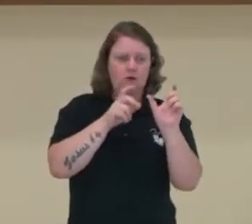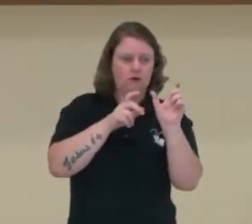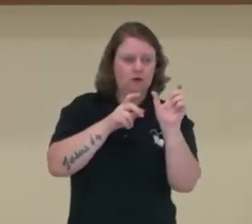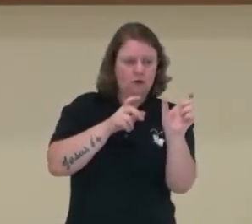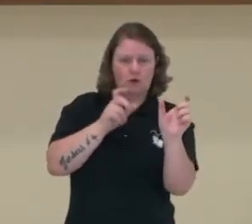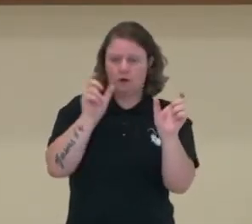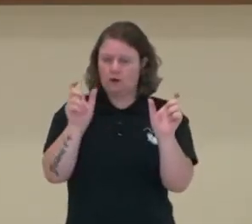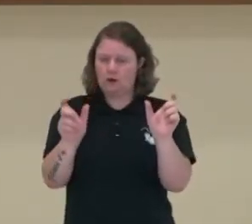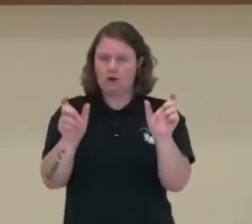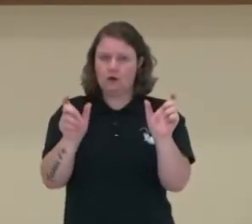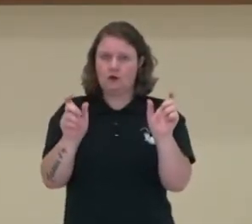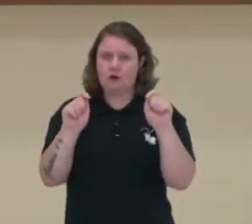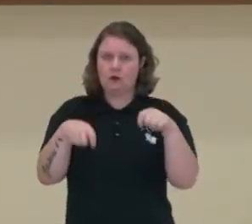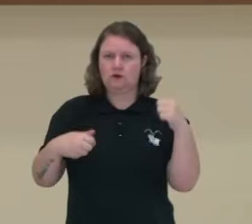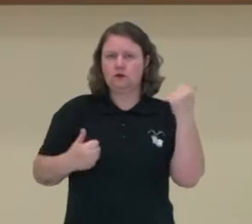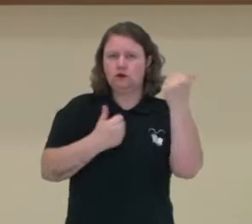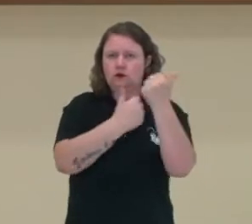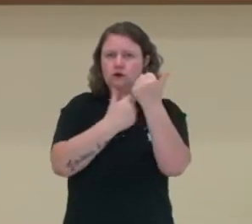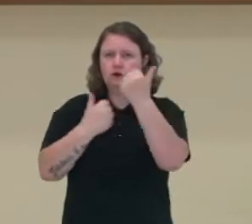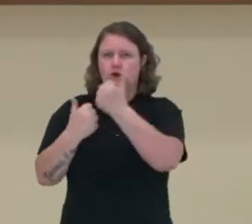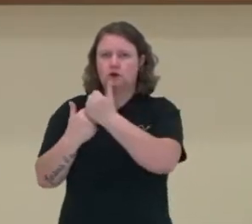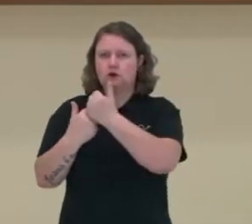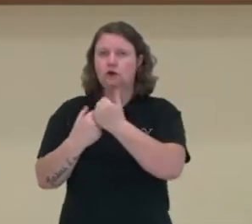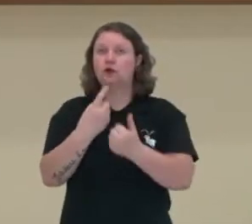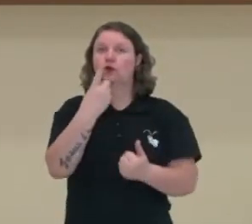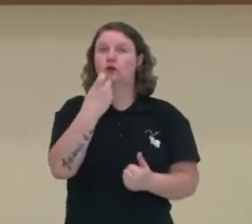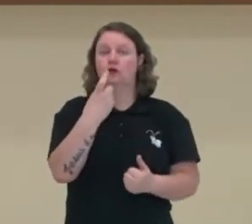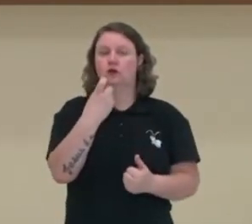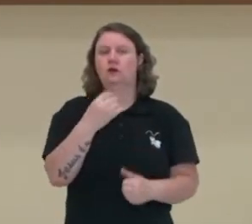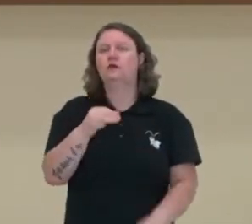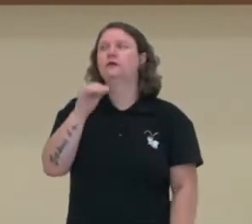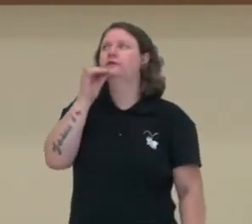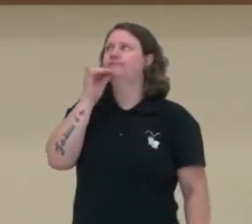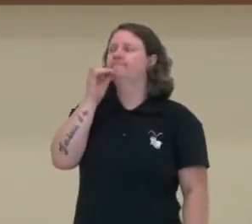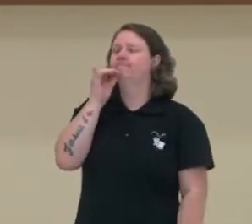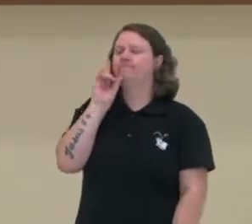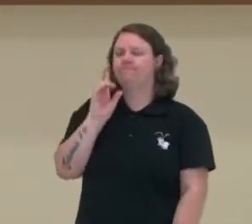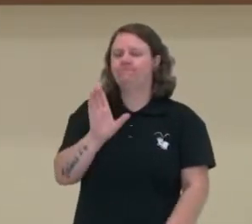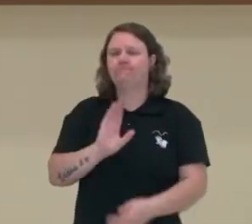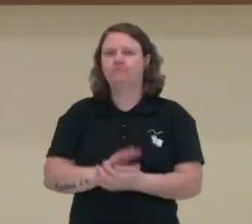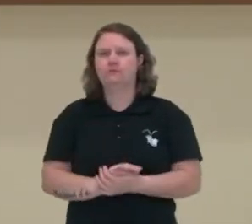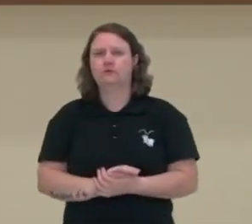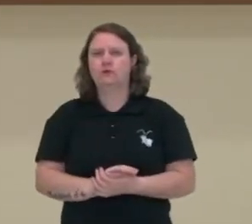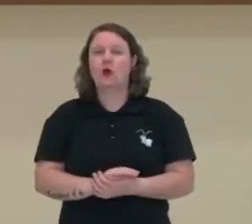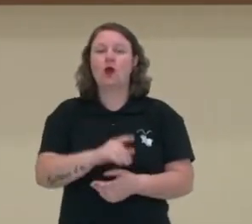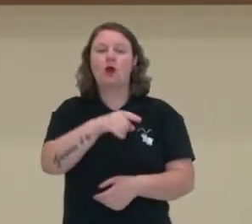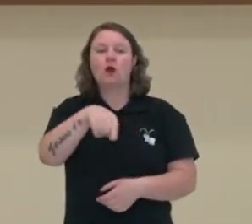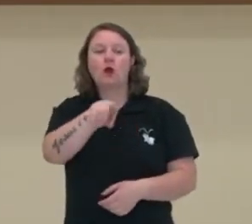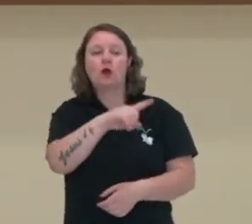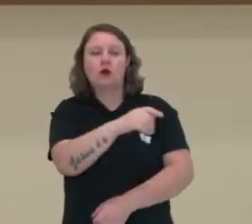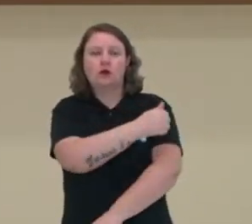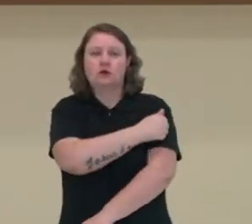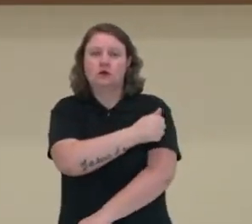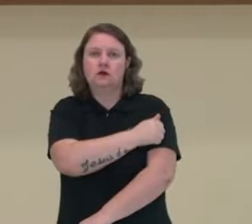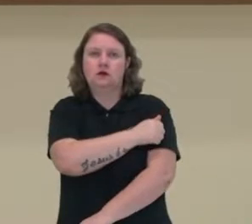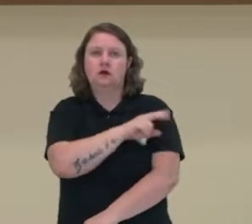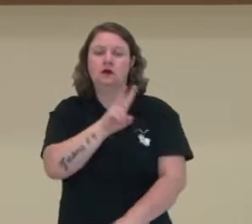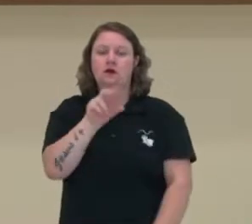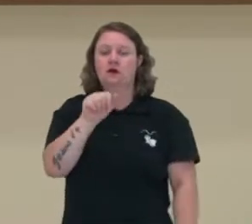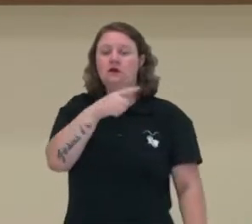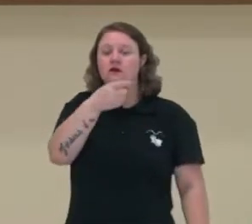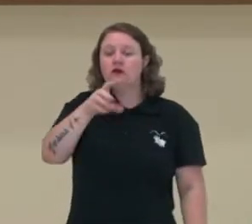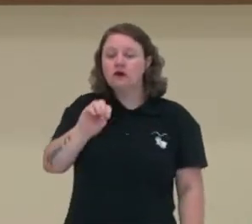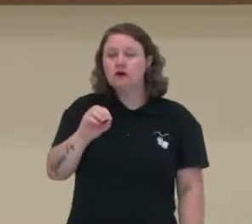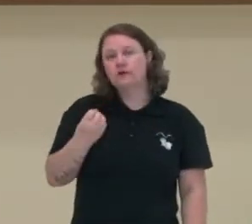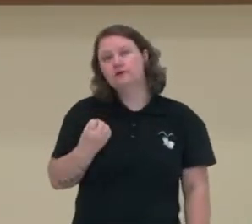ali, eles poderiam ser substituídos por um verbo. Por exemplo, né, os alunos vão viajar,